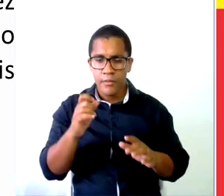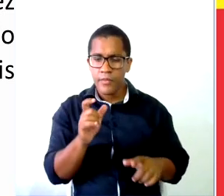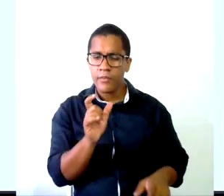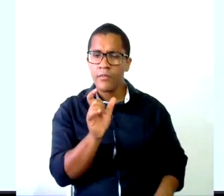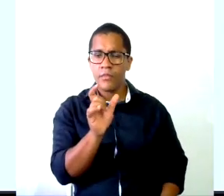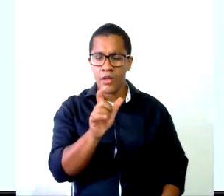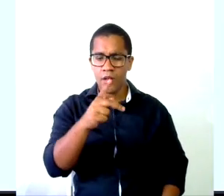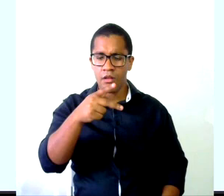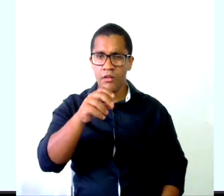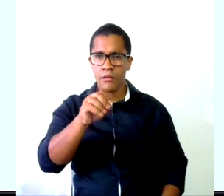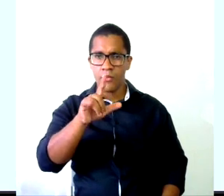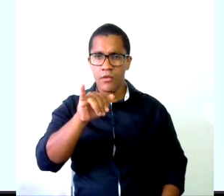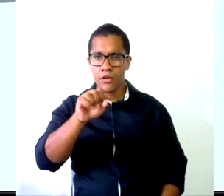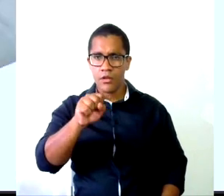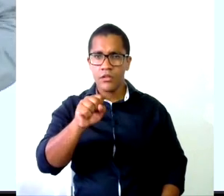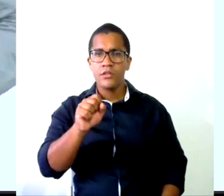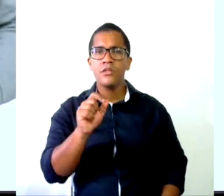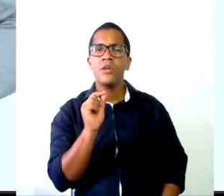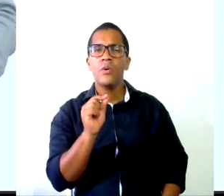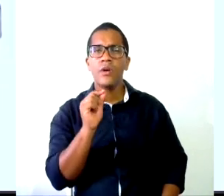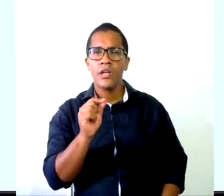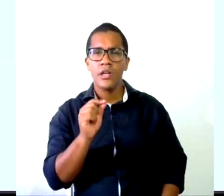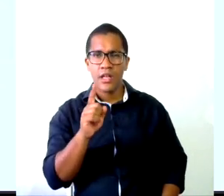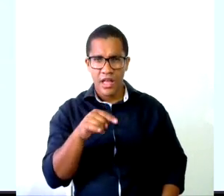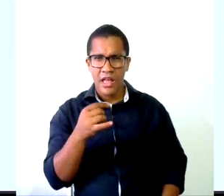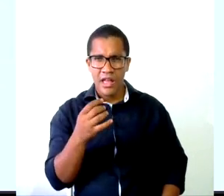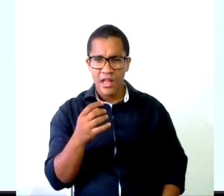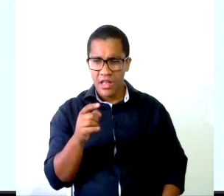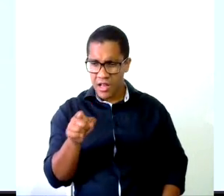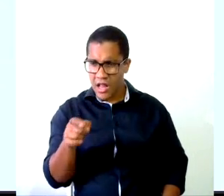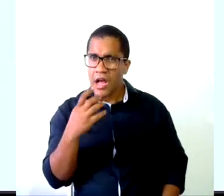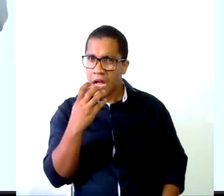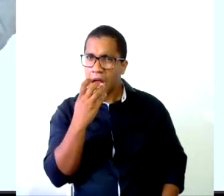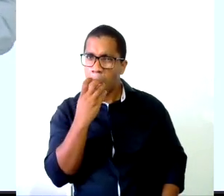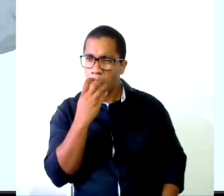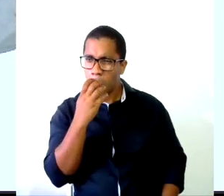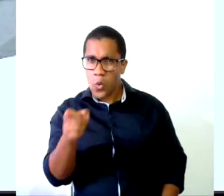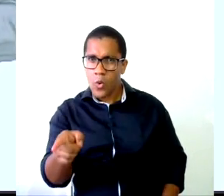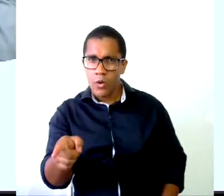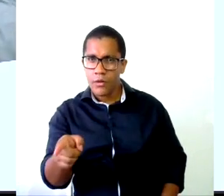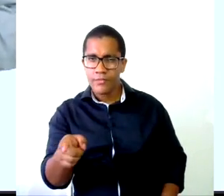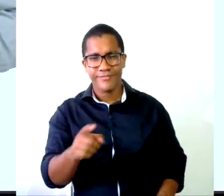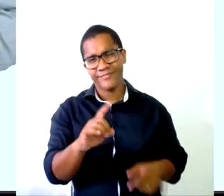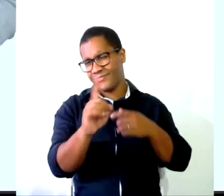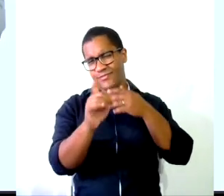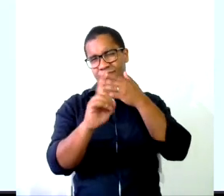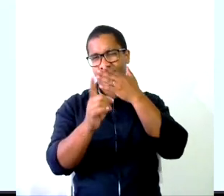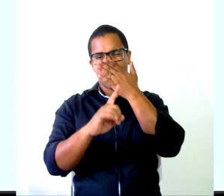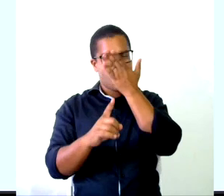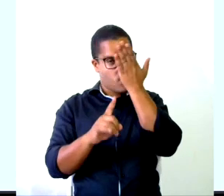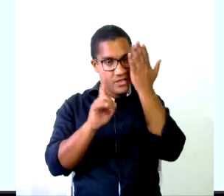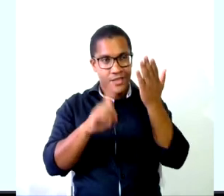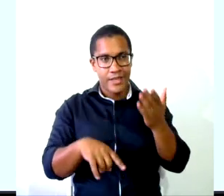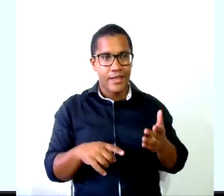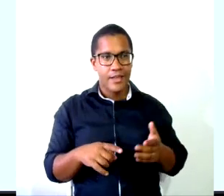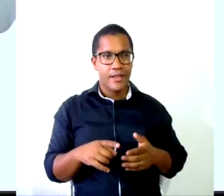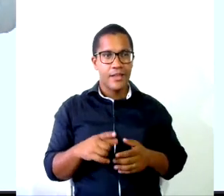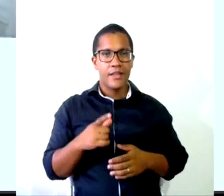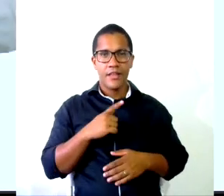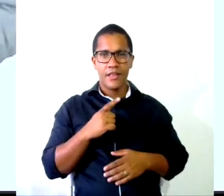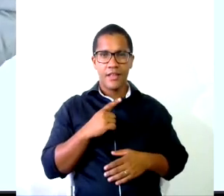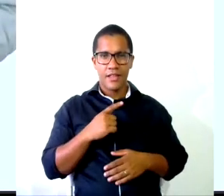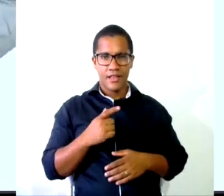polis. Será que polis é a cachorrinha que eu tenho em casa? Será que polis é a cédula que eu